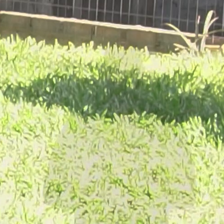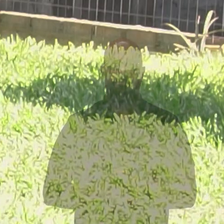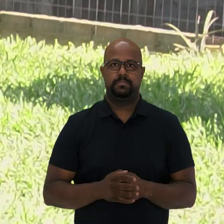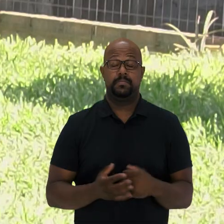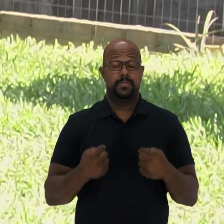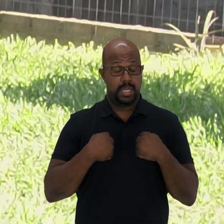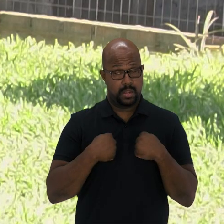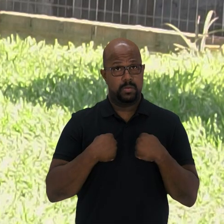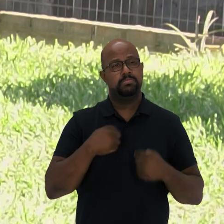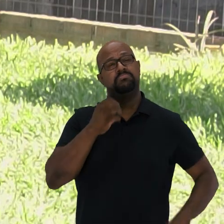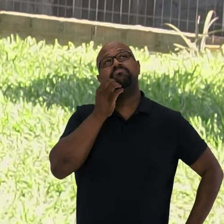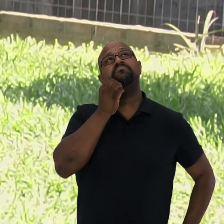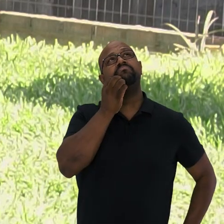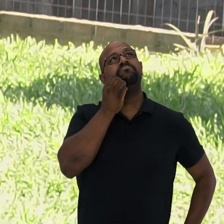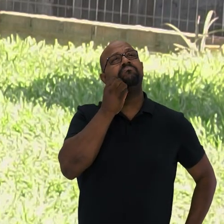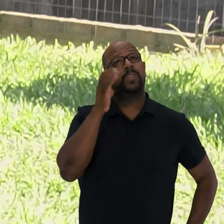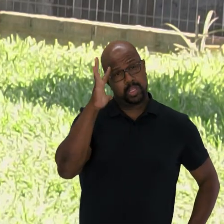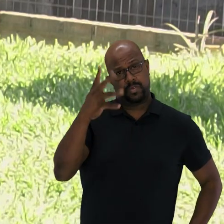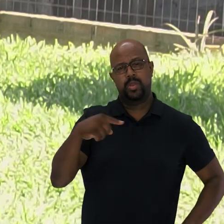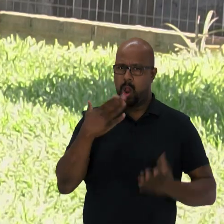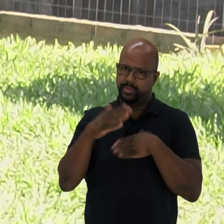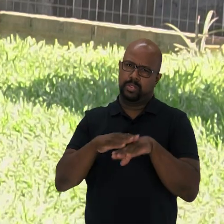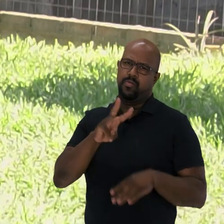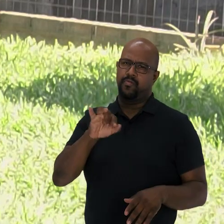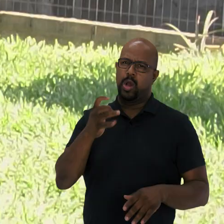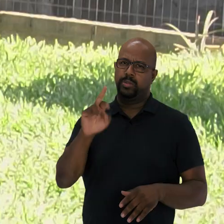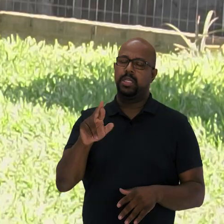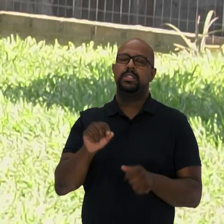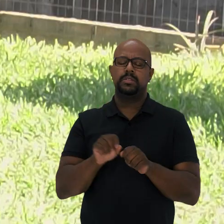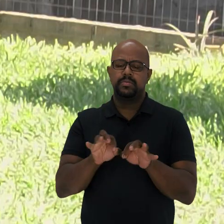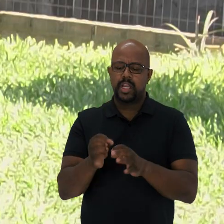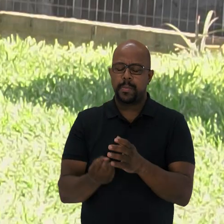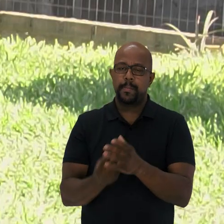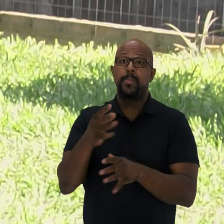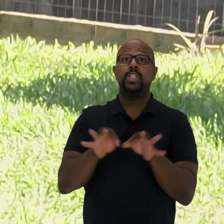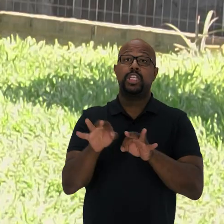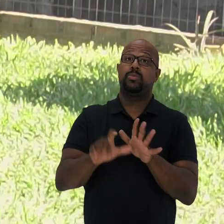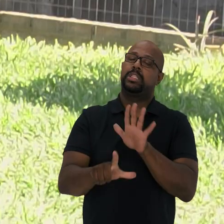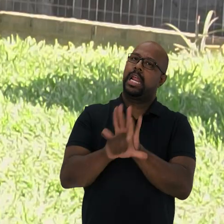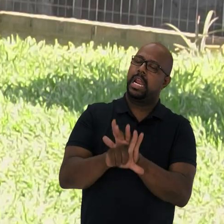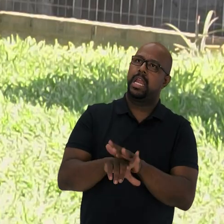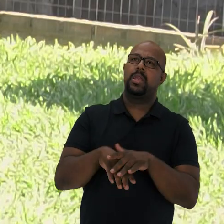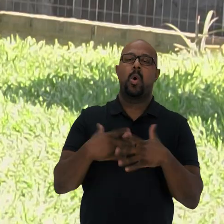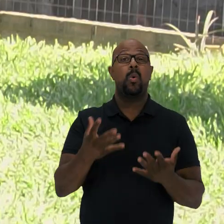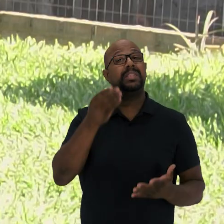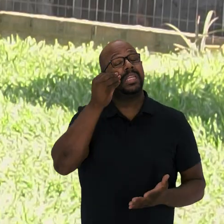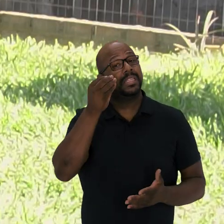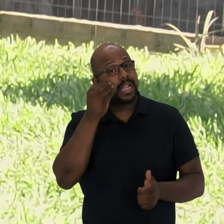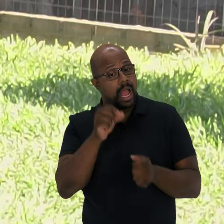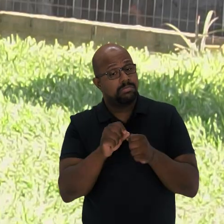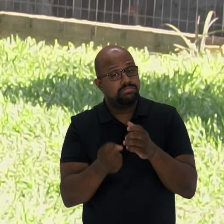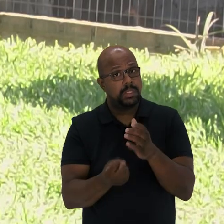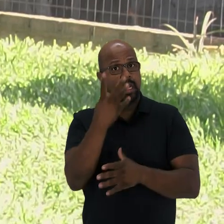Eu resolvi, conversando com o seu Walter, de fazer um projeto de lei ou tentar